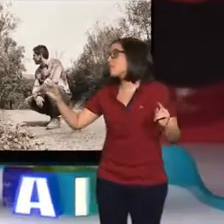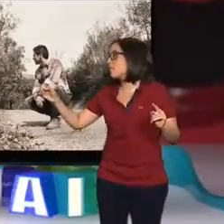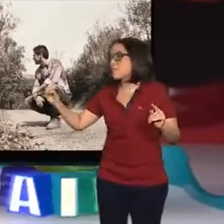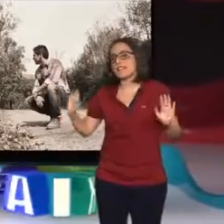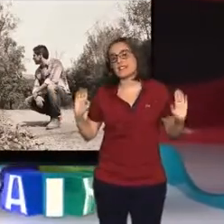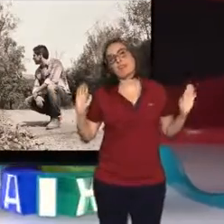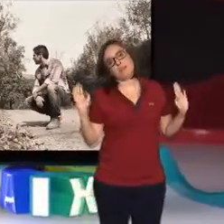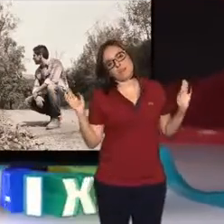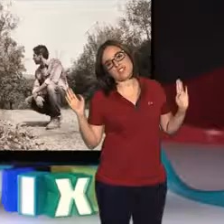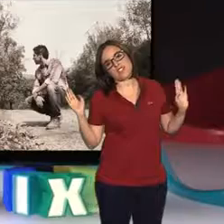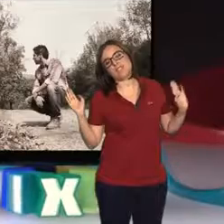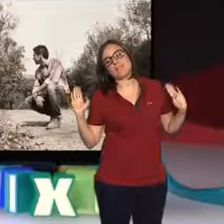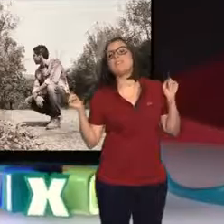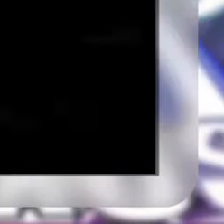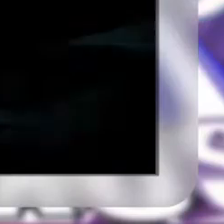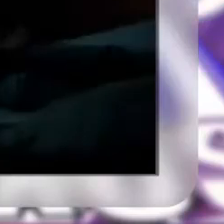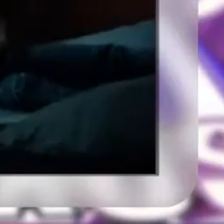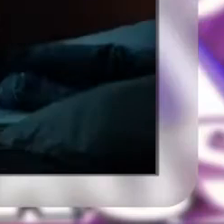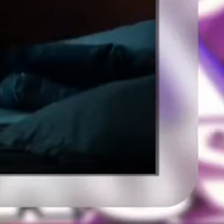sofre também